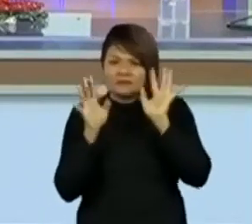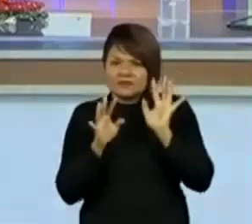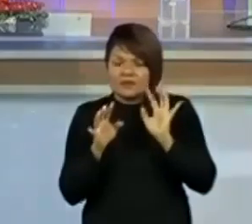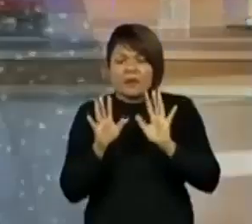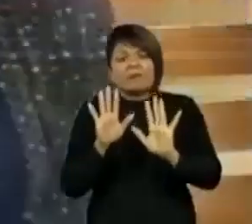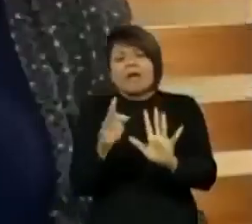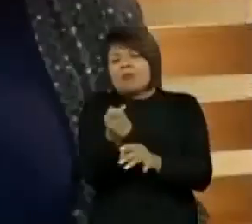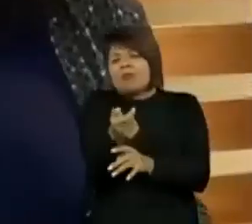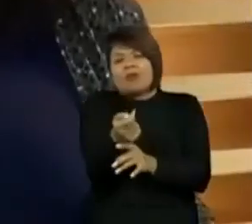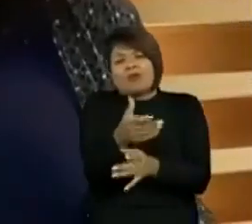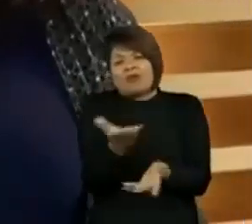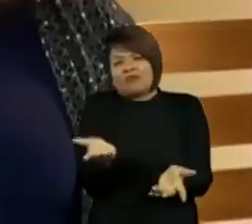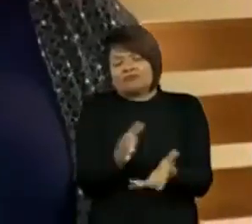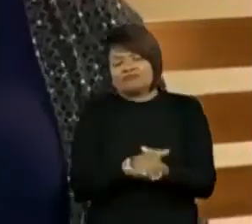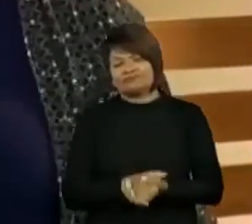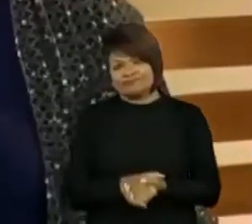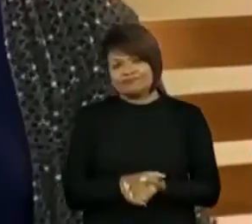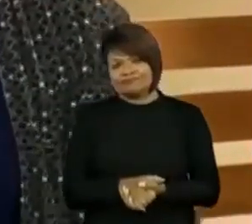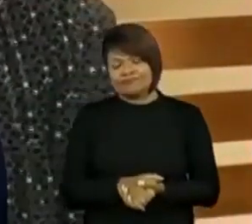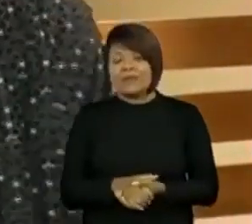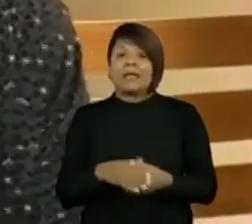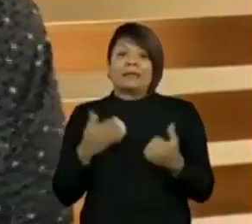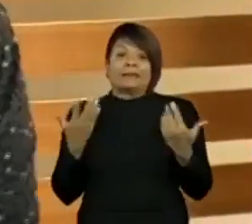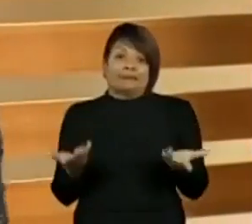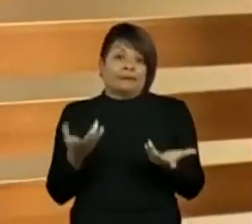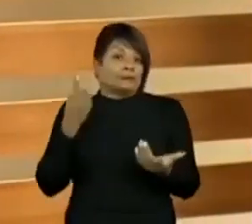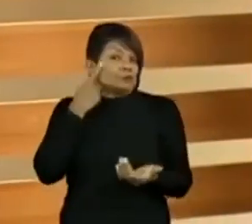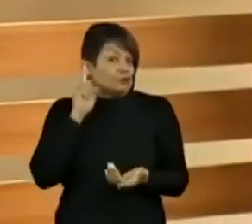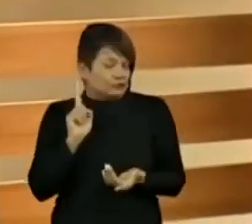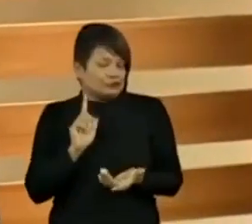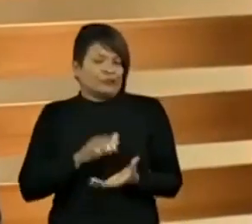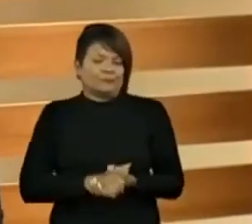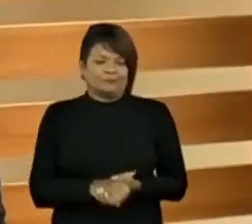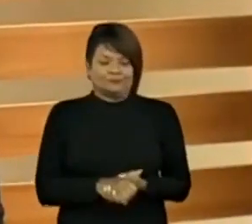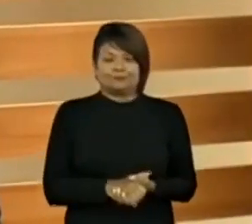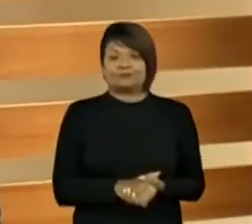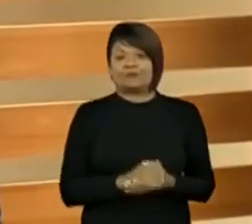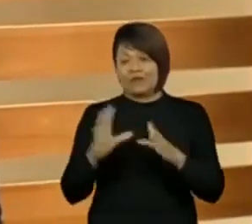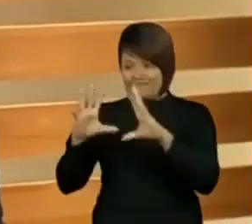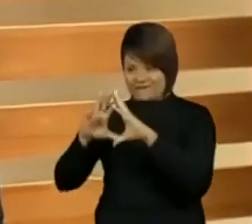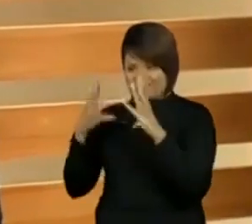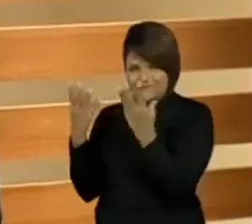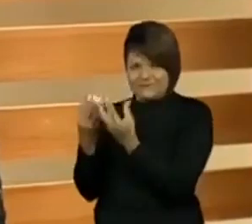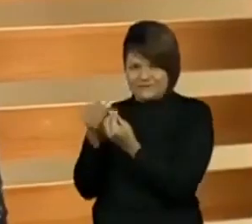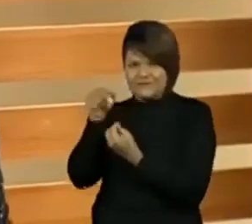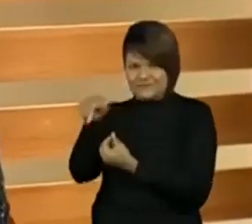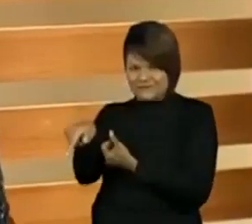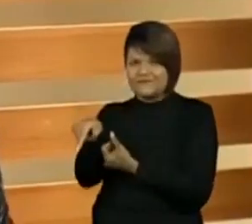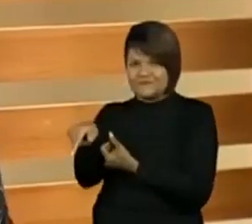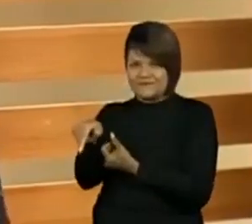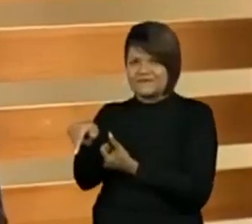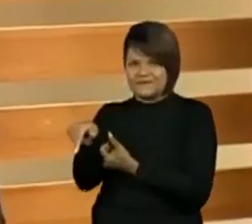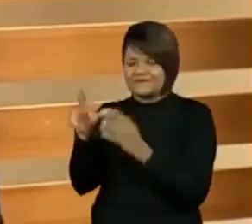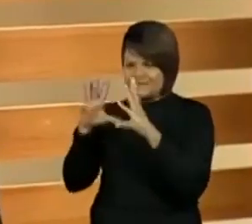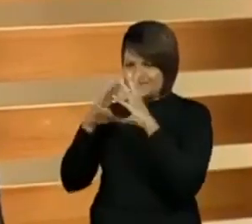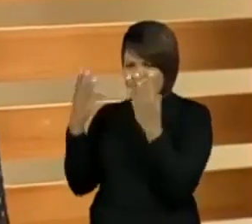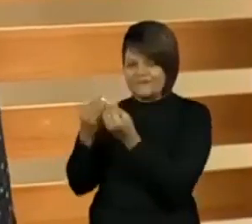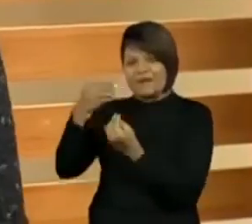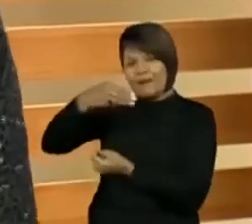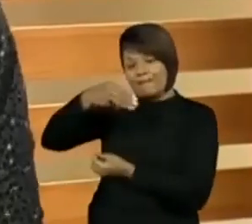Então, um dia, a mãe de uma família africana, chamada